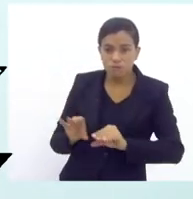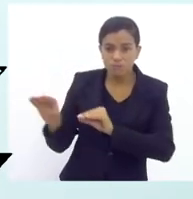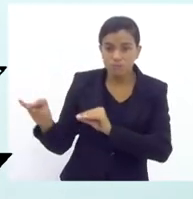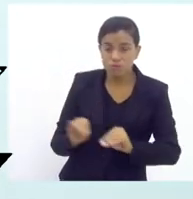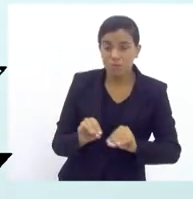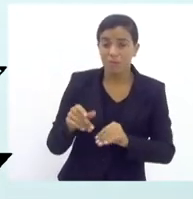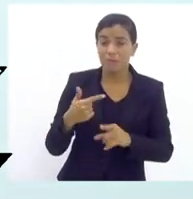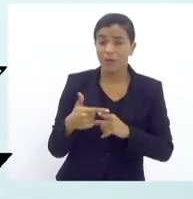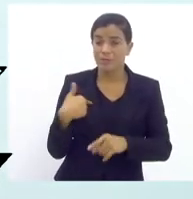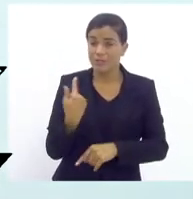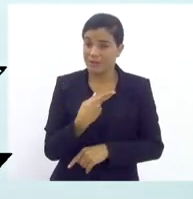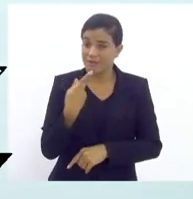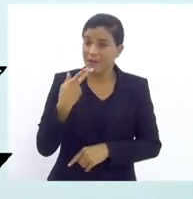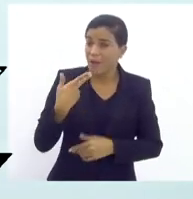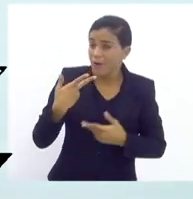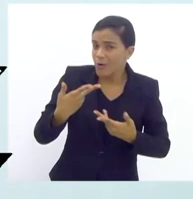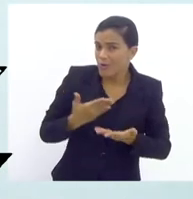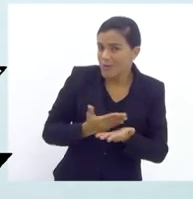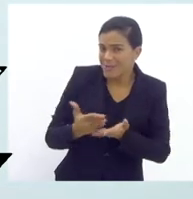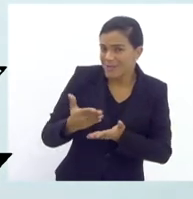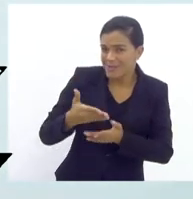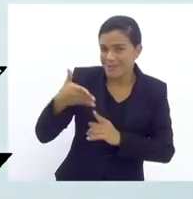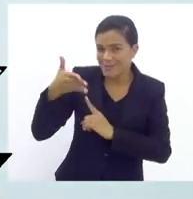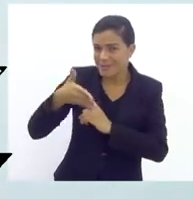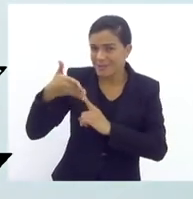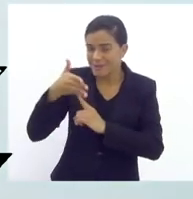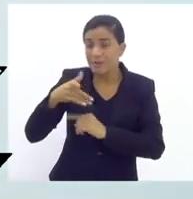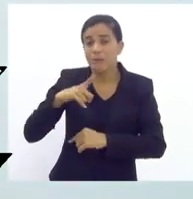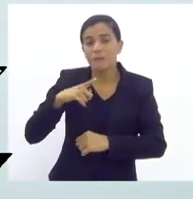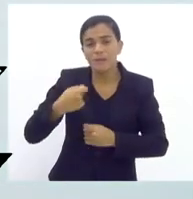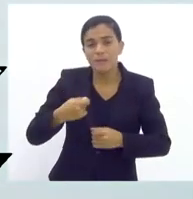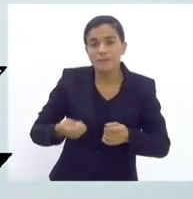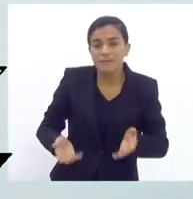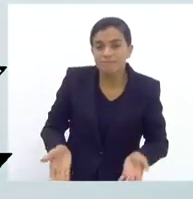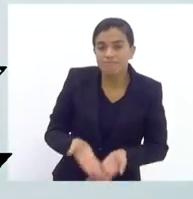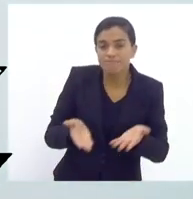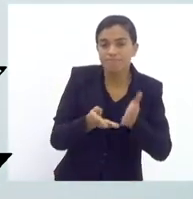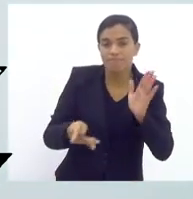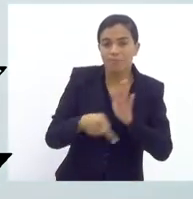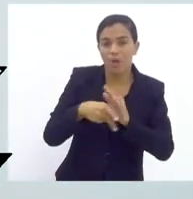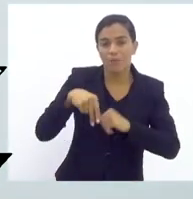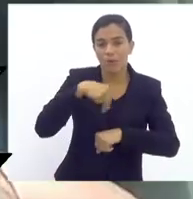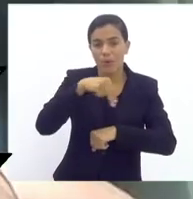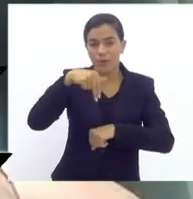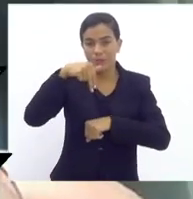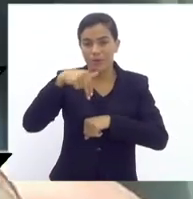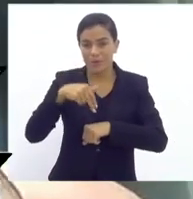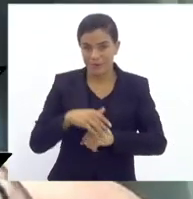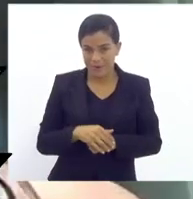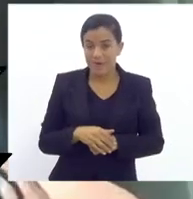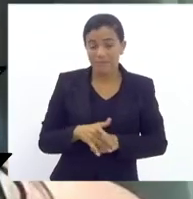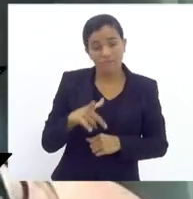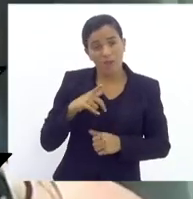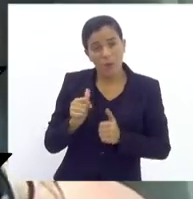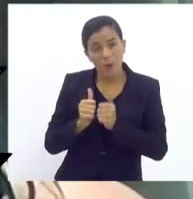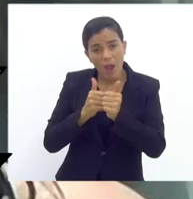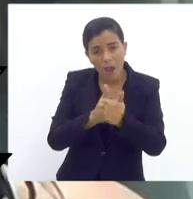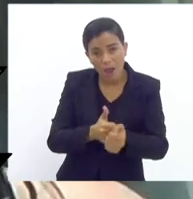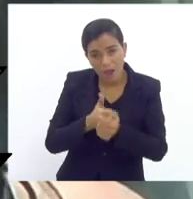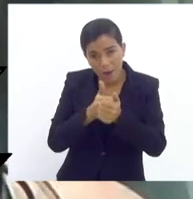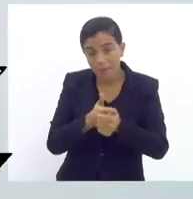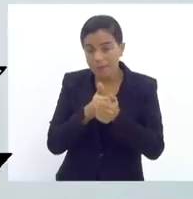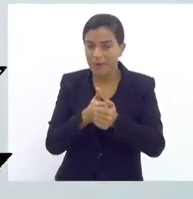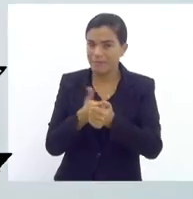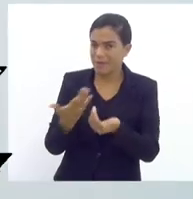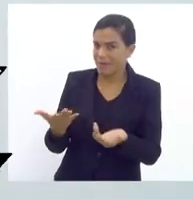início as maiores desnecessárias políticas elas precisam ser promovidas pela união então ter esse acompanhamento aqui